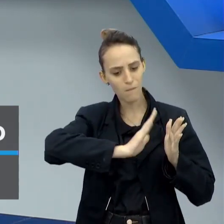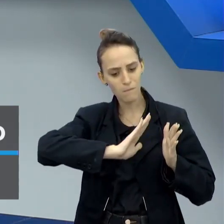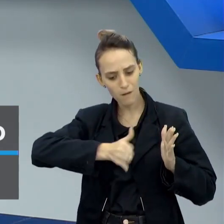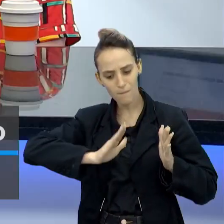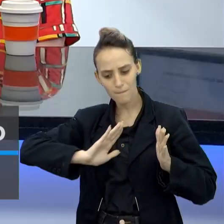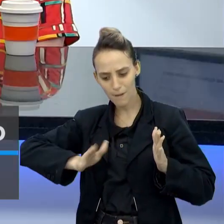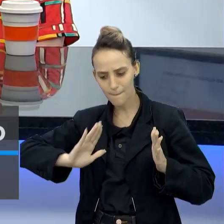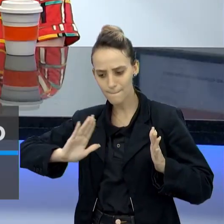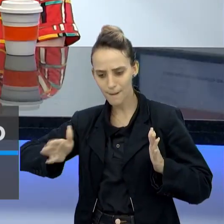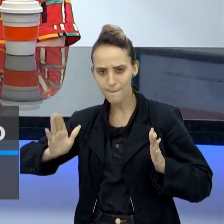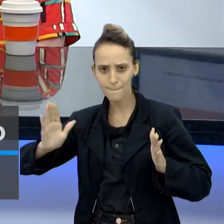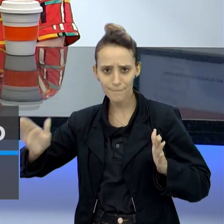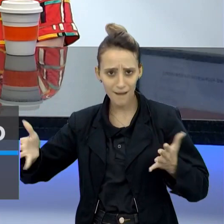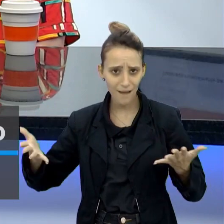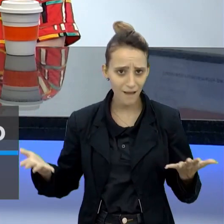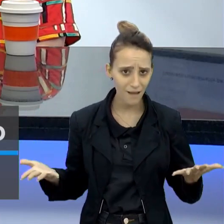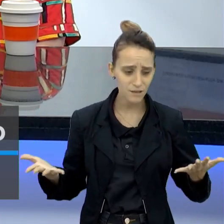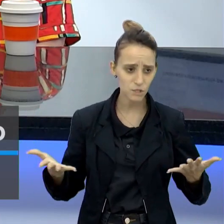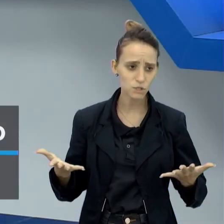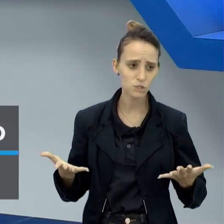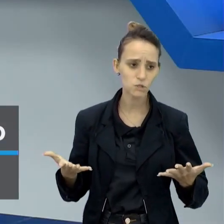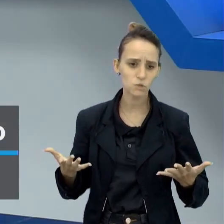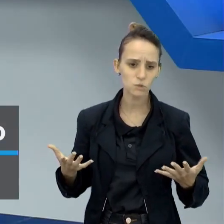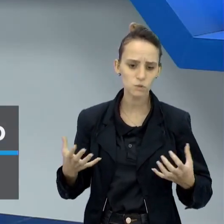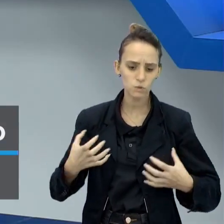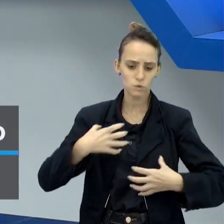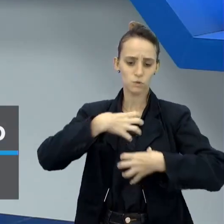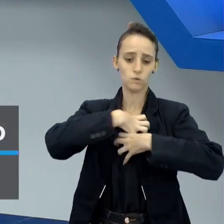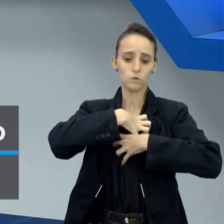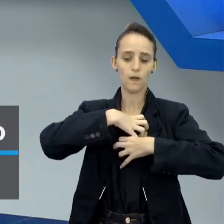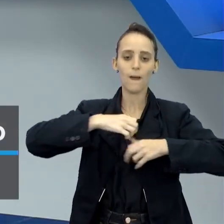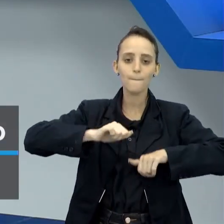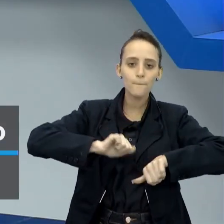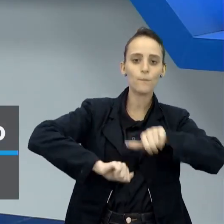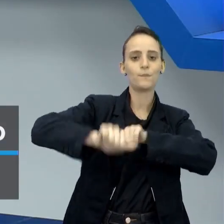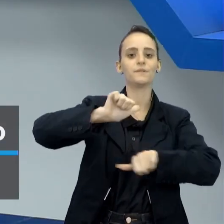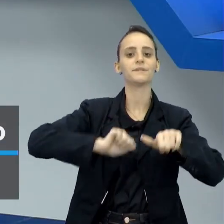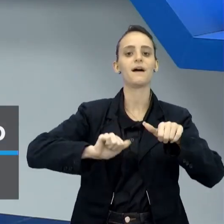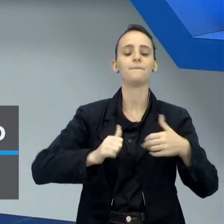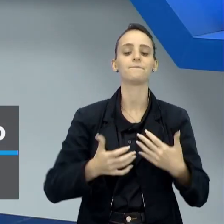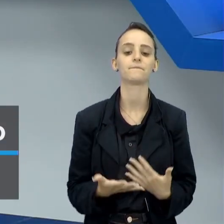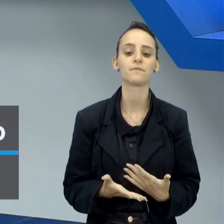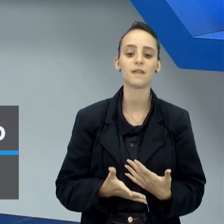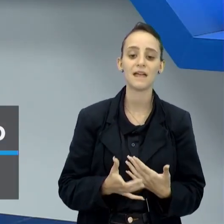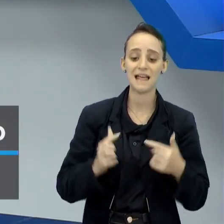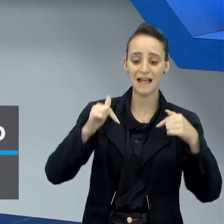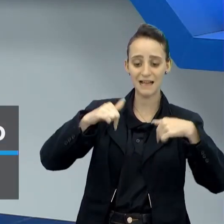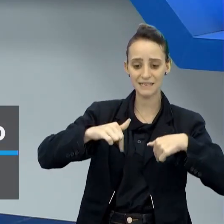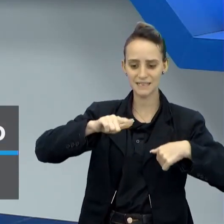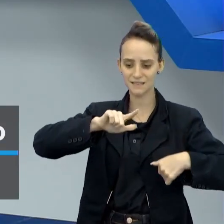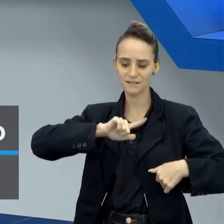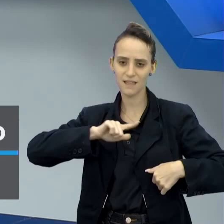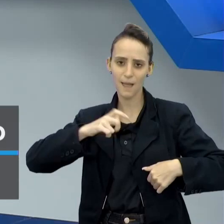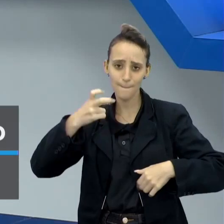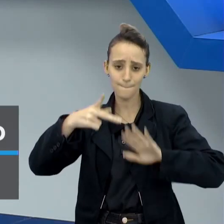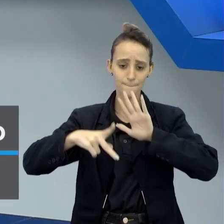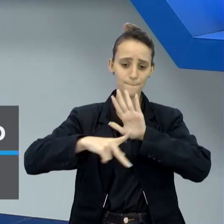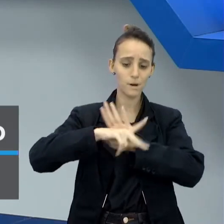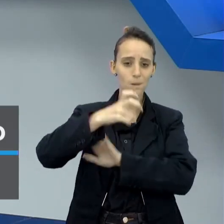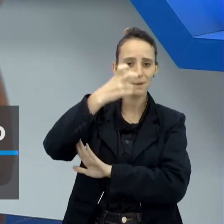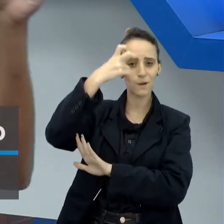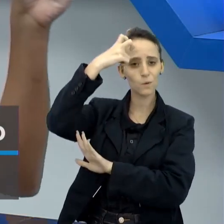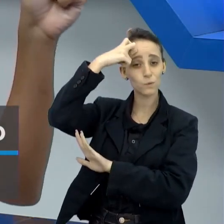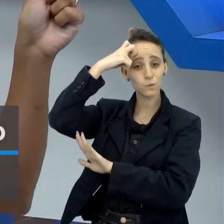descortinação. Eu acho tão bonita essa metáfora. Então, nós estamos aqui envolvidos com a nossa própria cultura e nós vamos